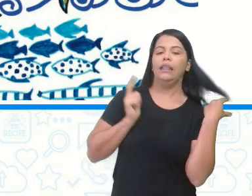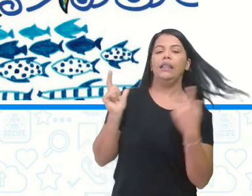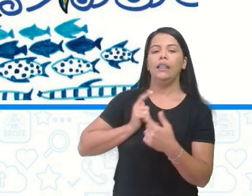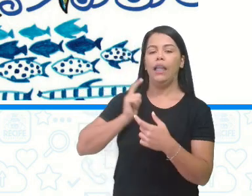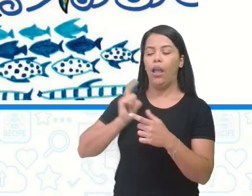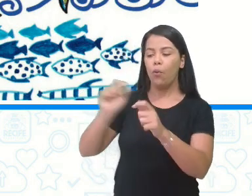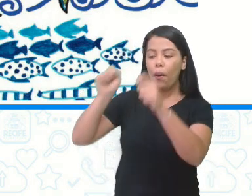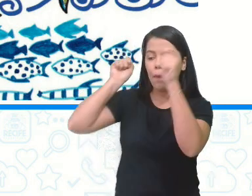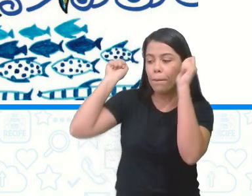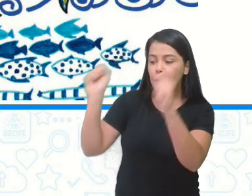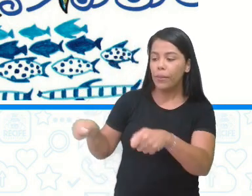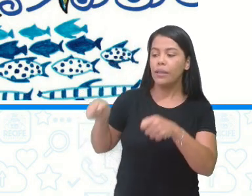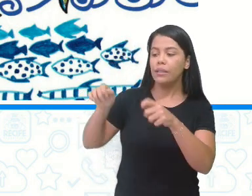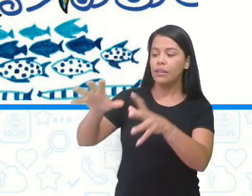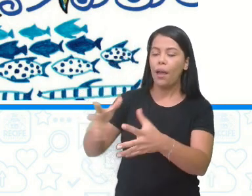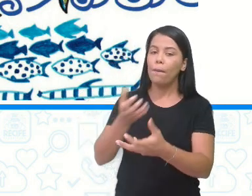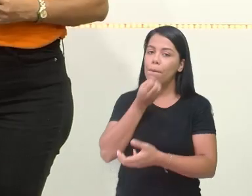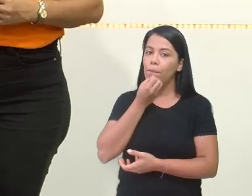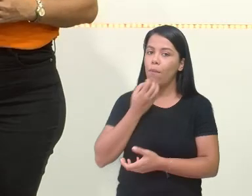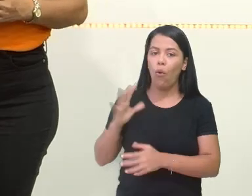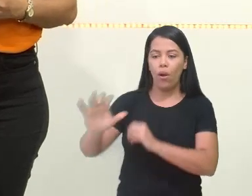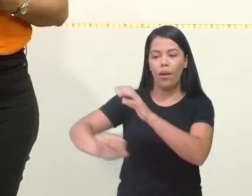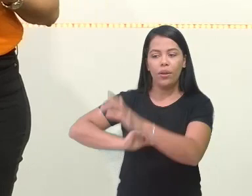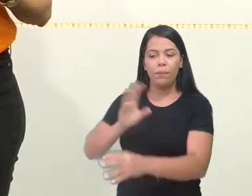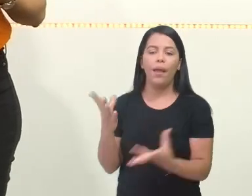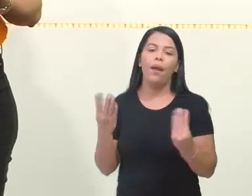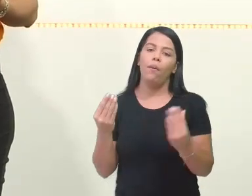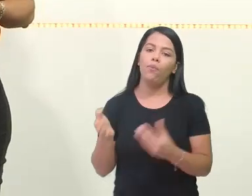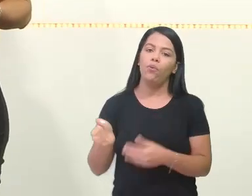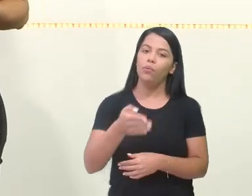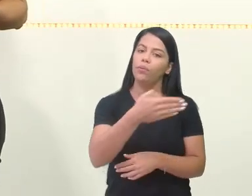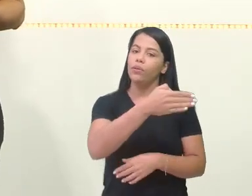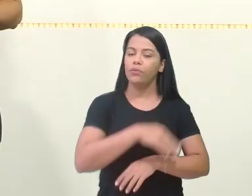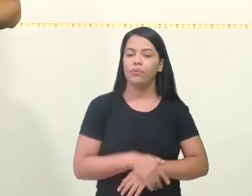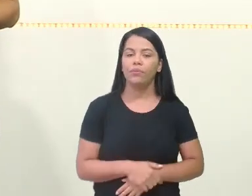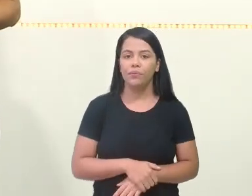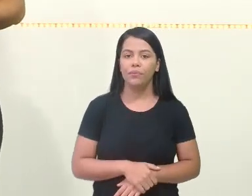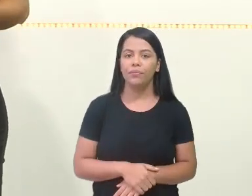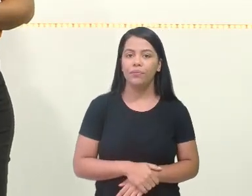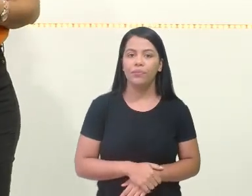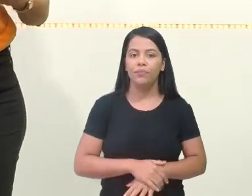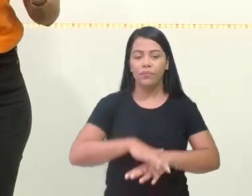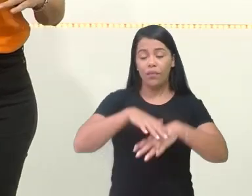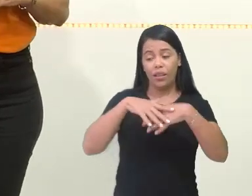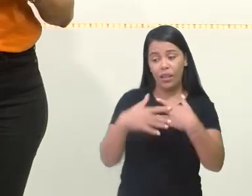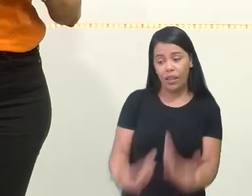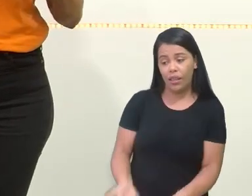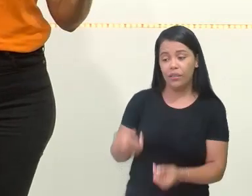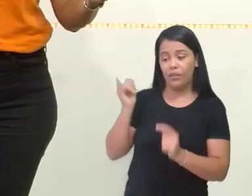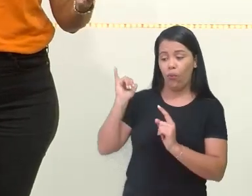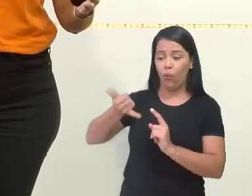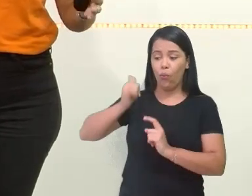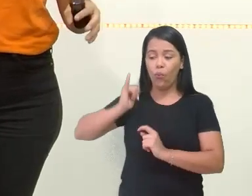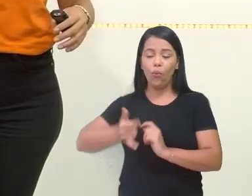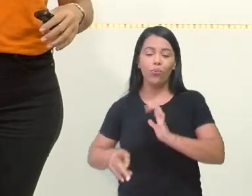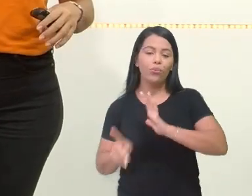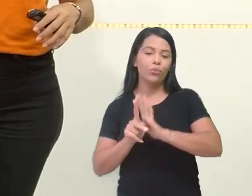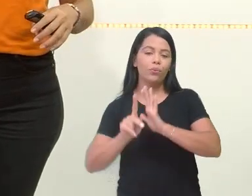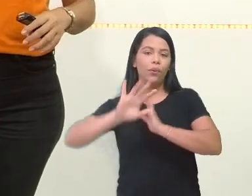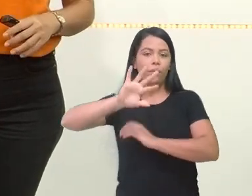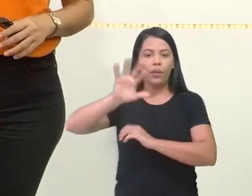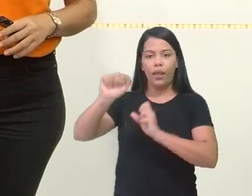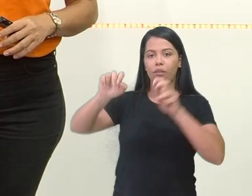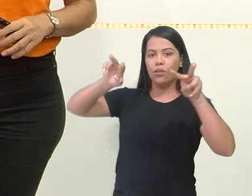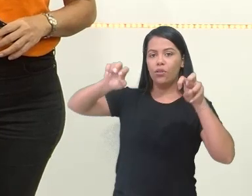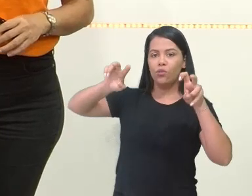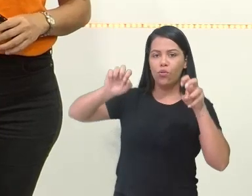aí, gente, esse é um conto africano, tá certo? Sobre esse mistério que existe